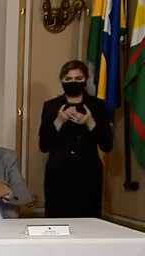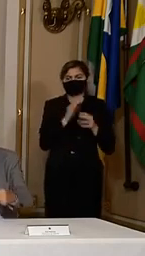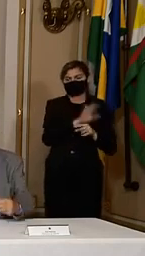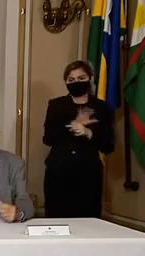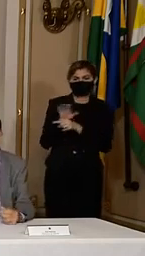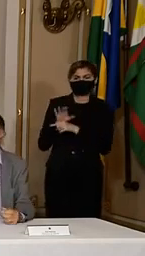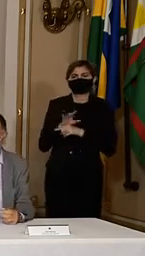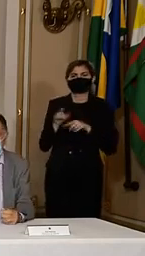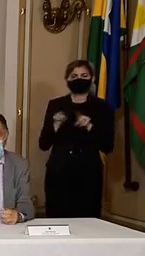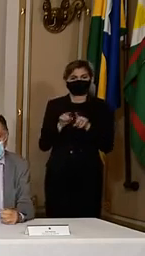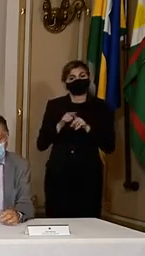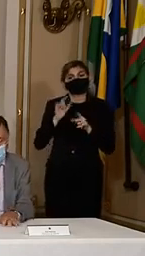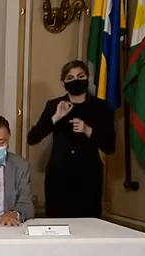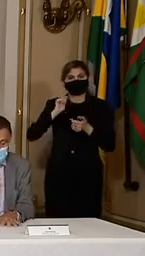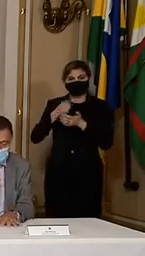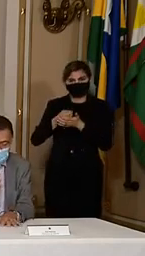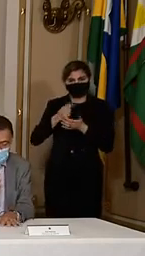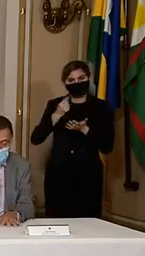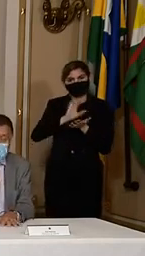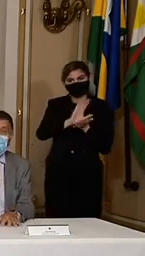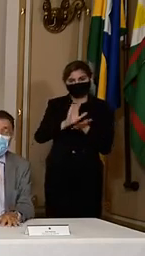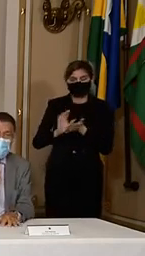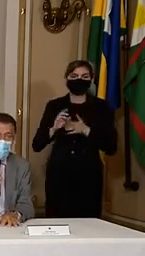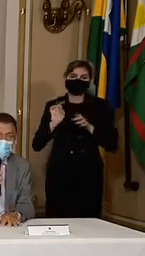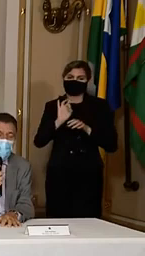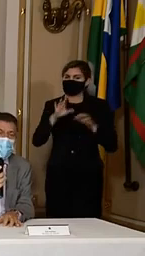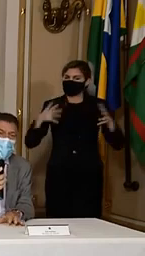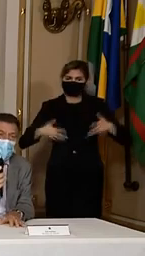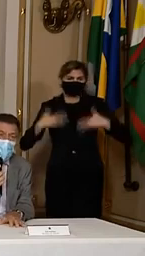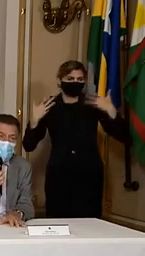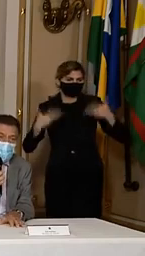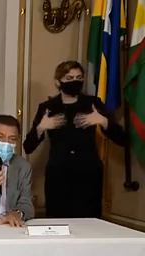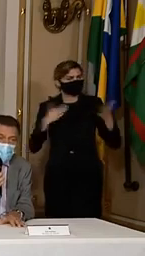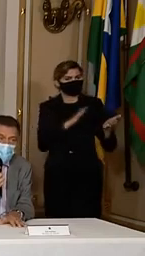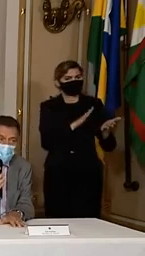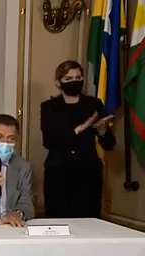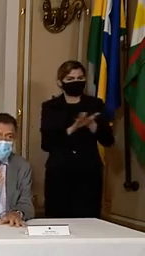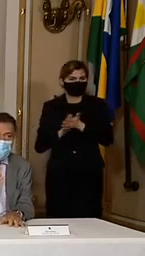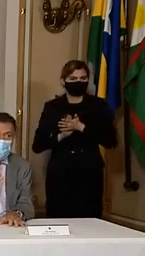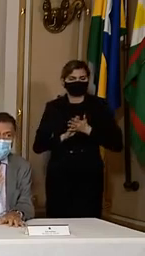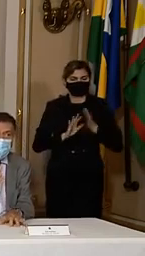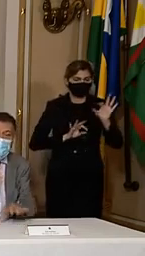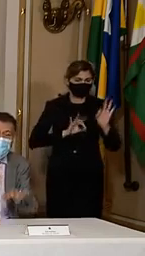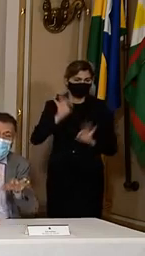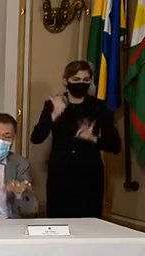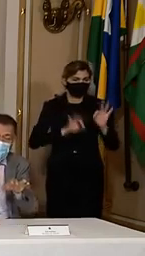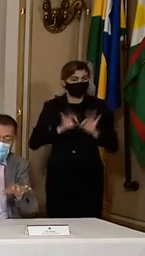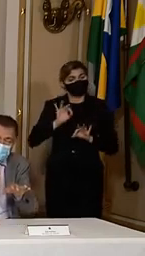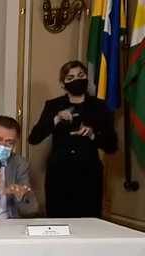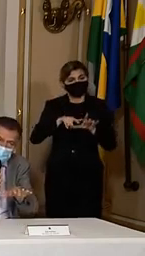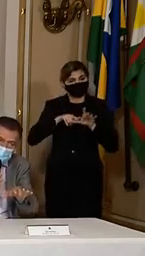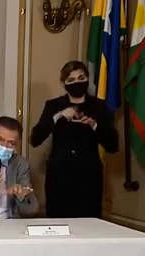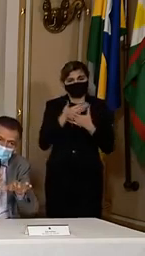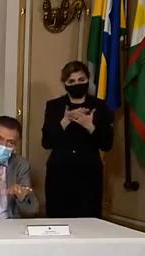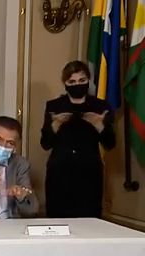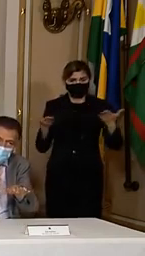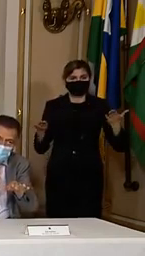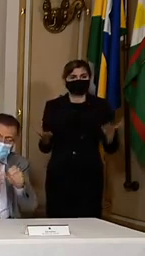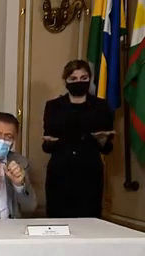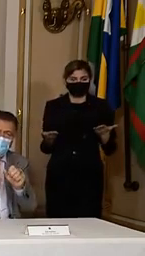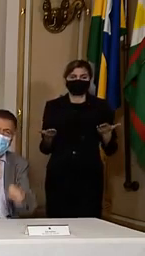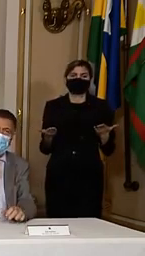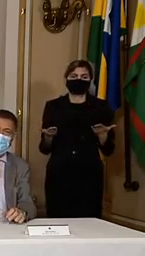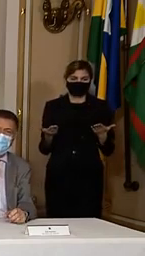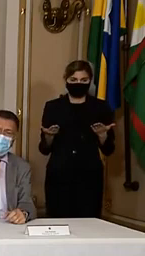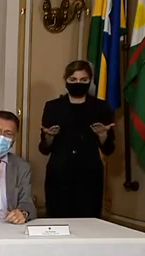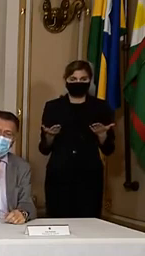e para quem financia então gente é só alegria Parabéns pela organização vai depender muito de vocês